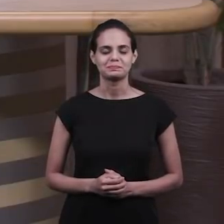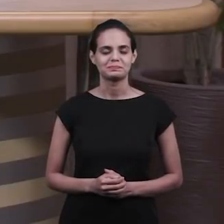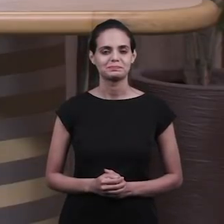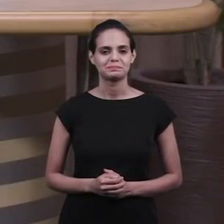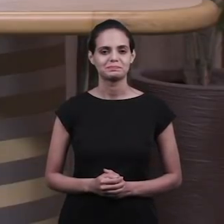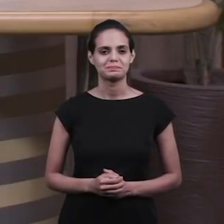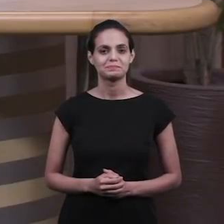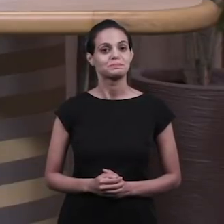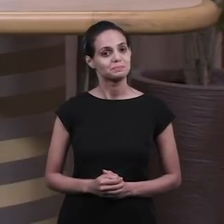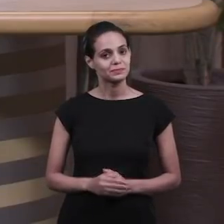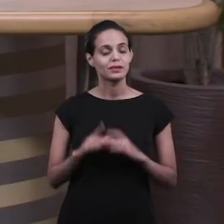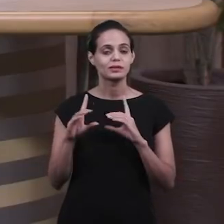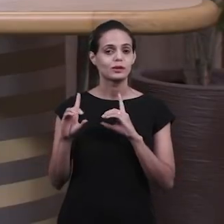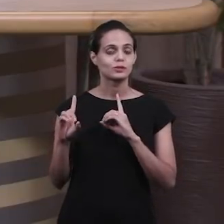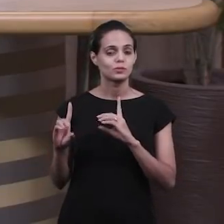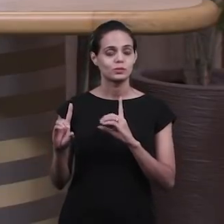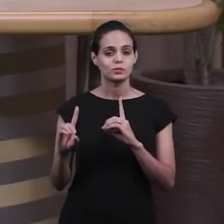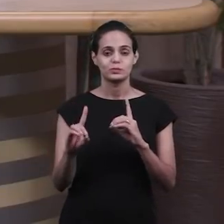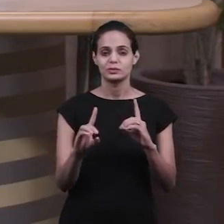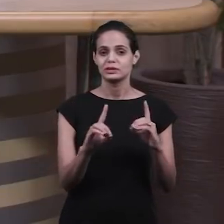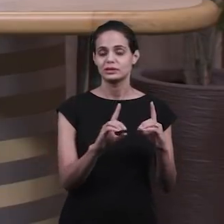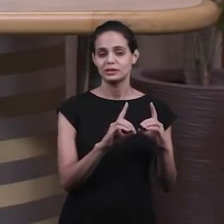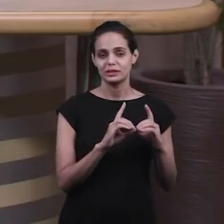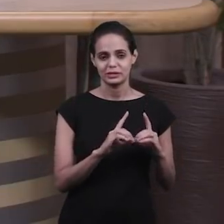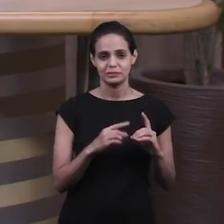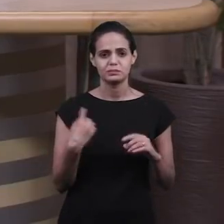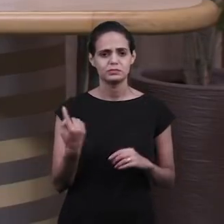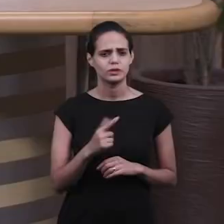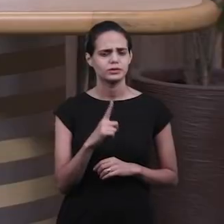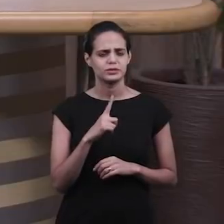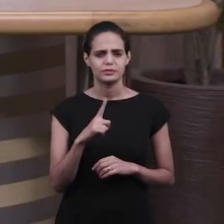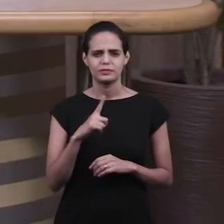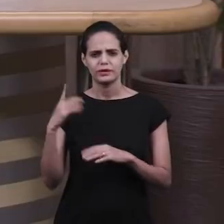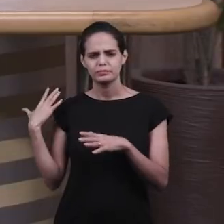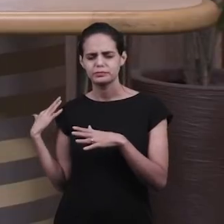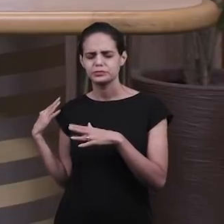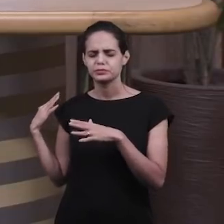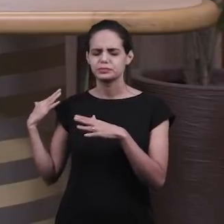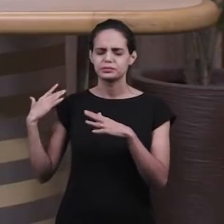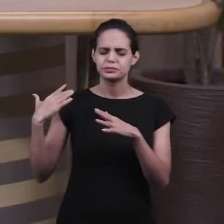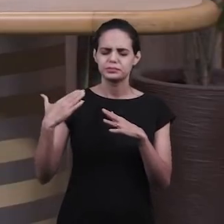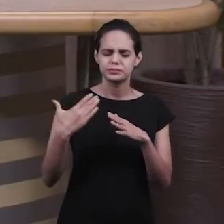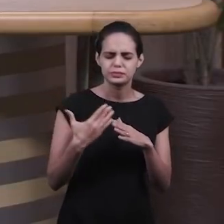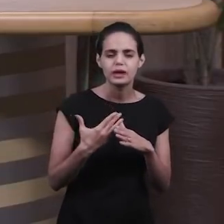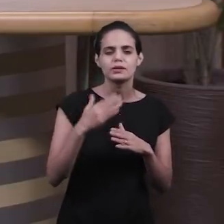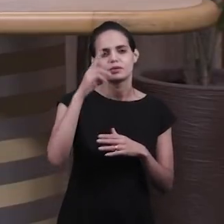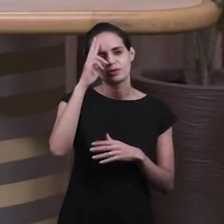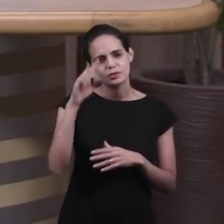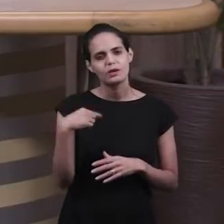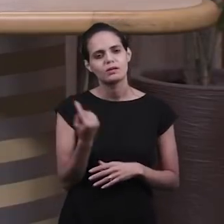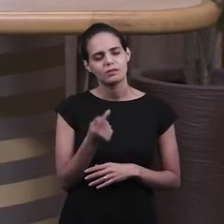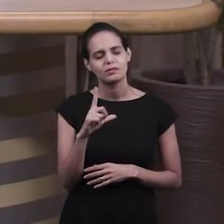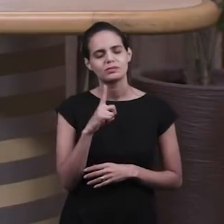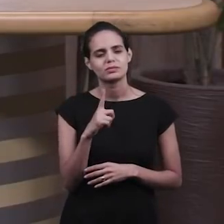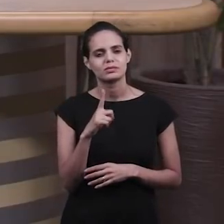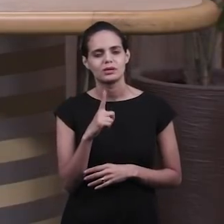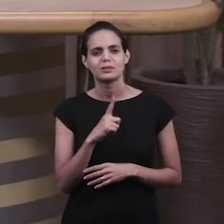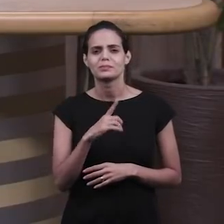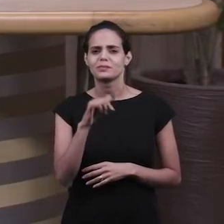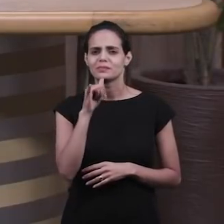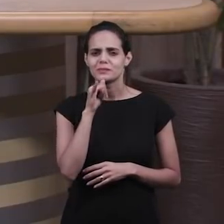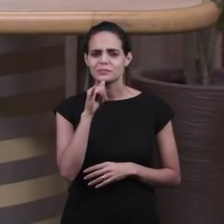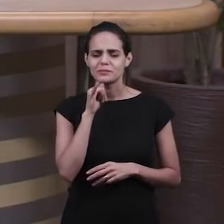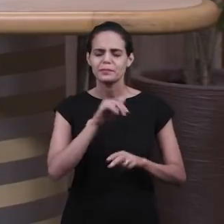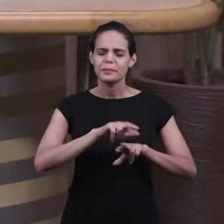Da doutrina. Então, nós tivemos isso tudo no nosso meio, né? Eu citei exemplos aqui, mas existem vários